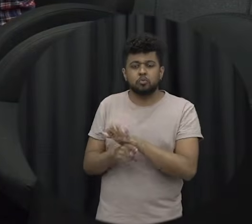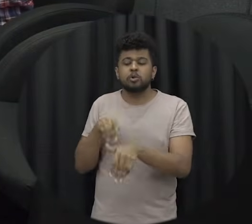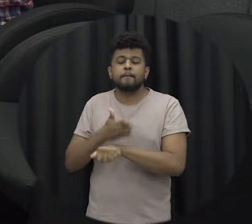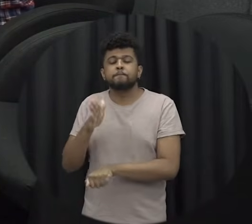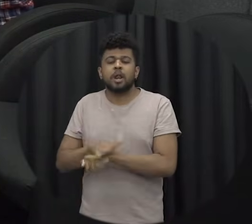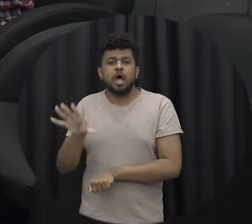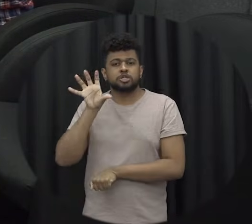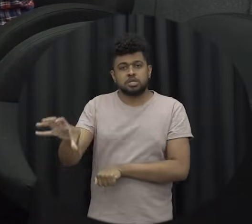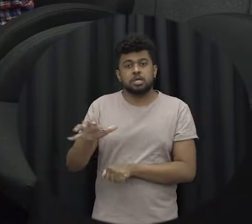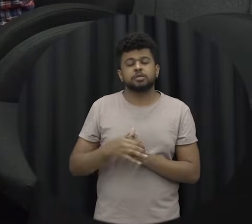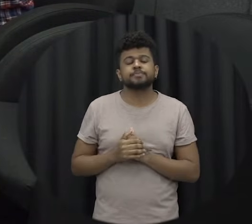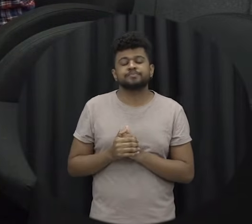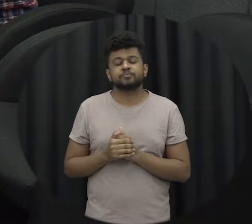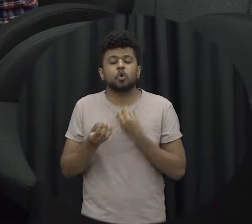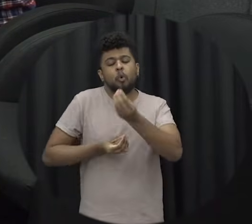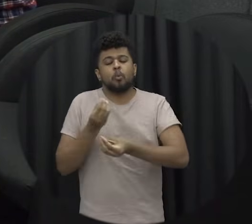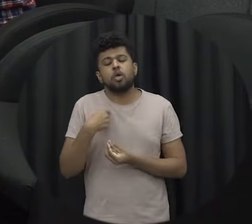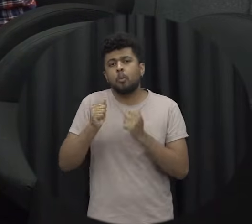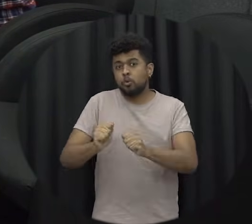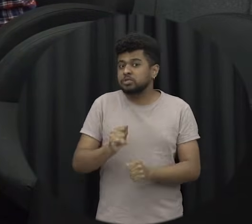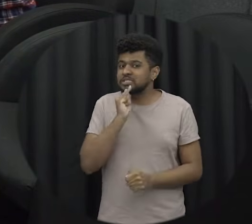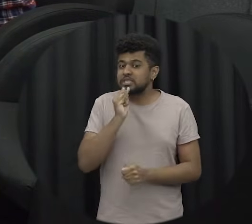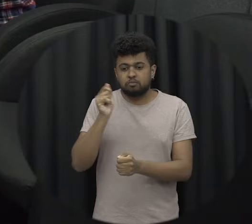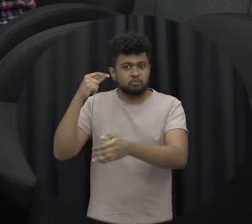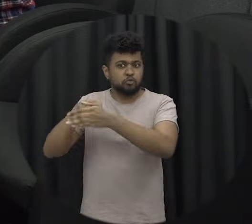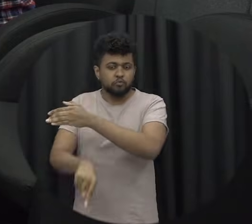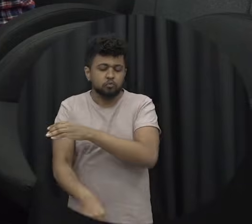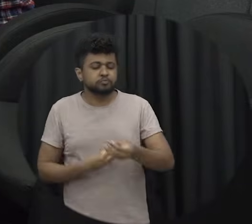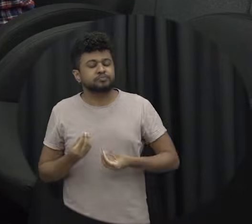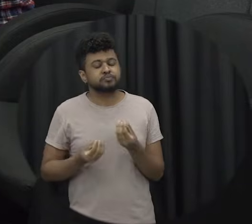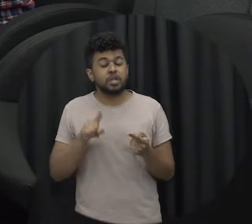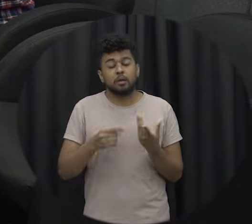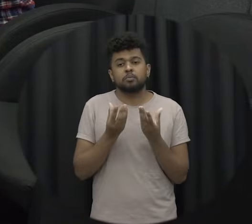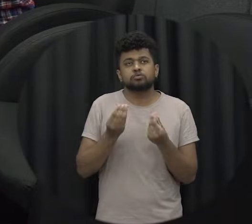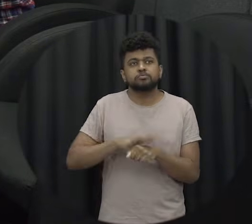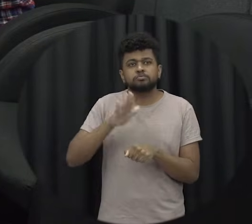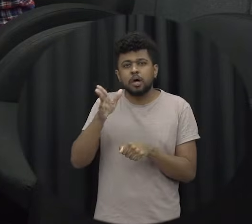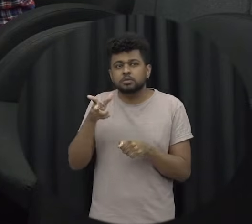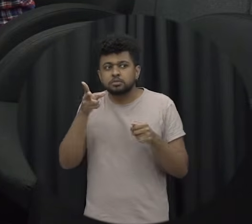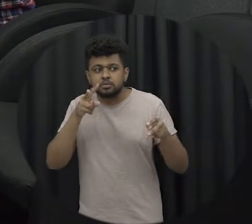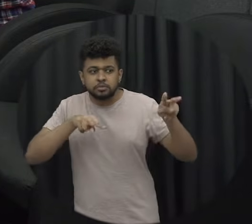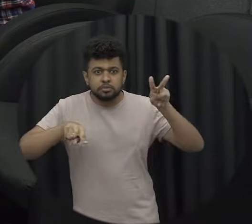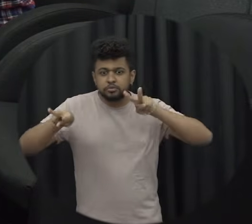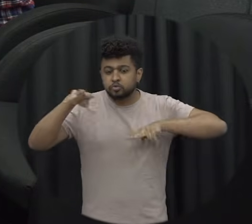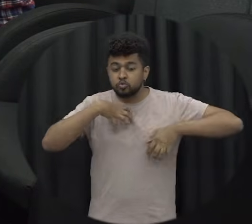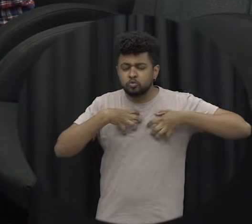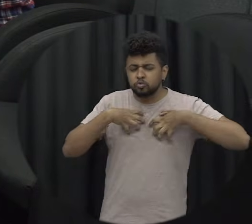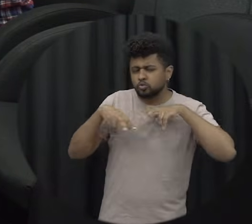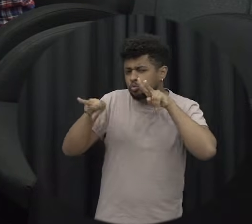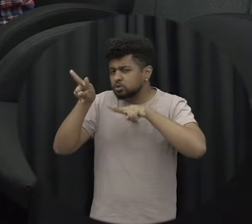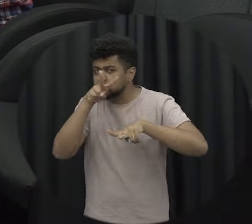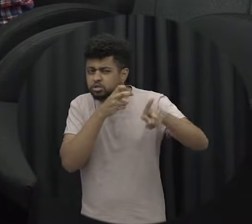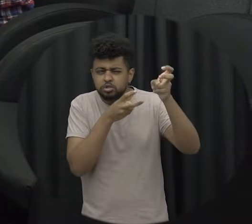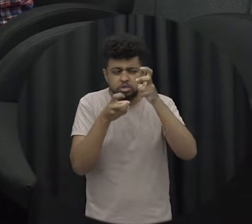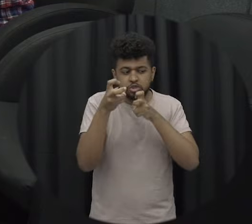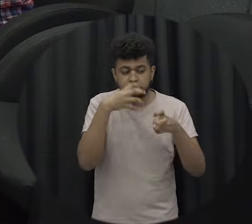poderia dar um exemplo mais profundo disso. Mas é muito mais intuitivo do que, vamos dizer,